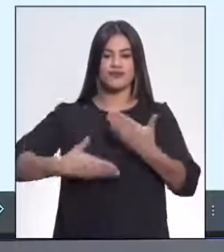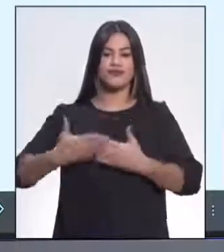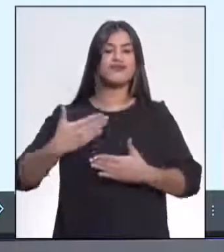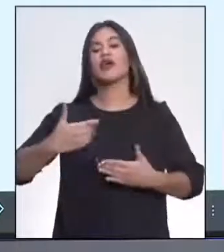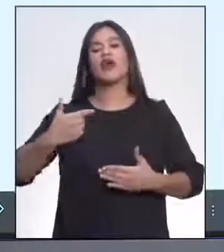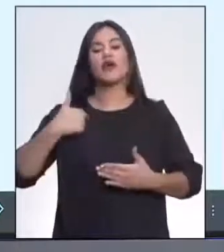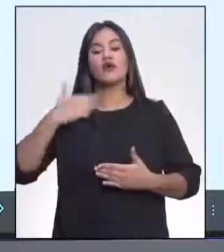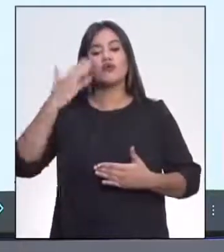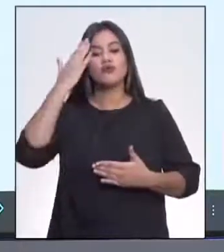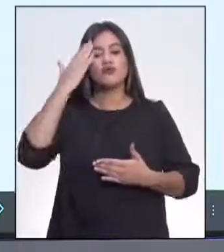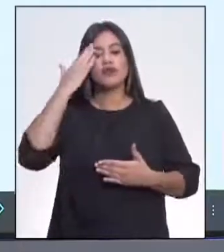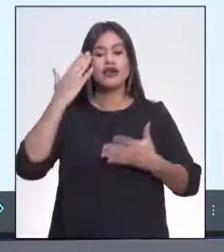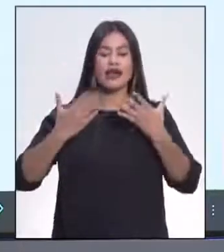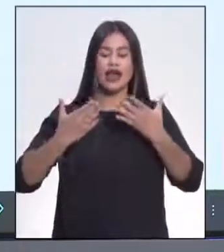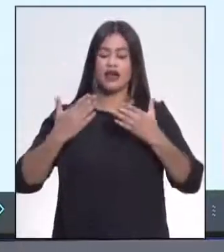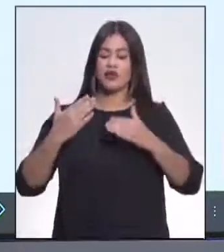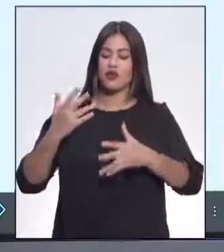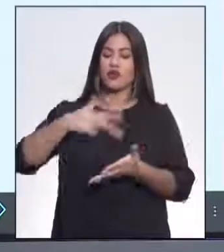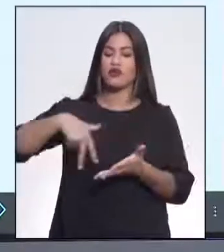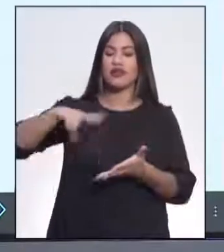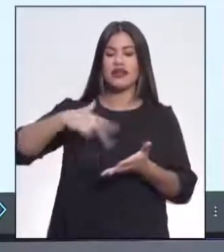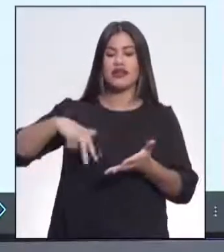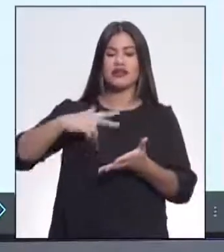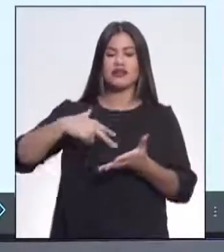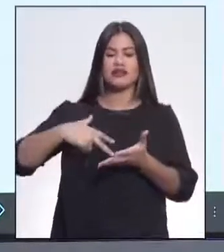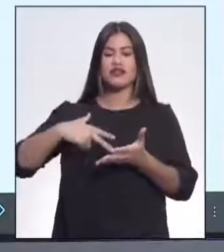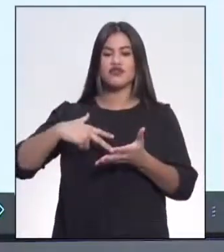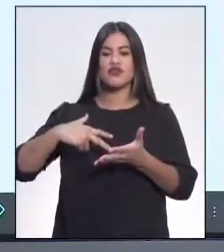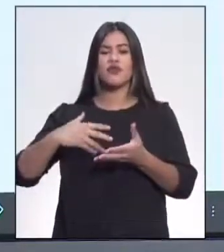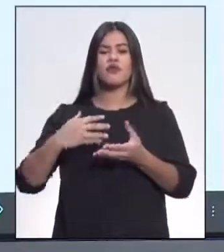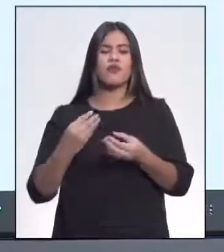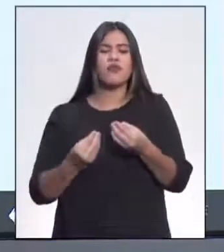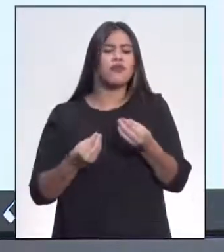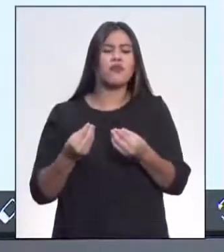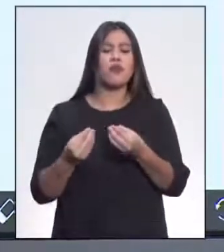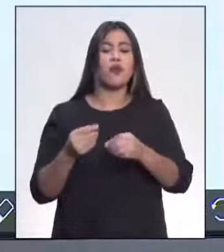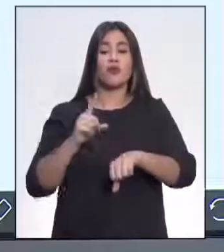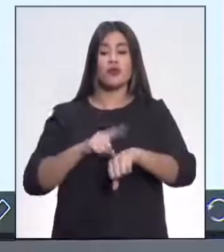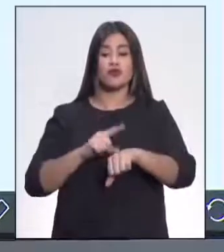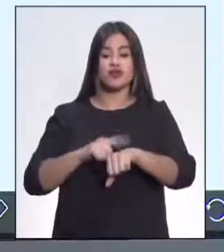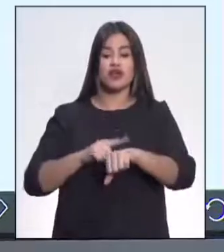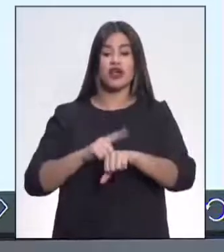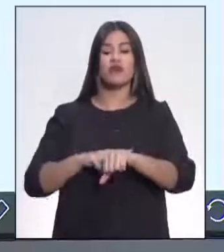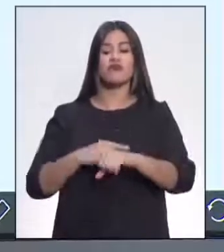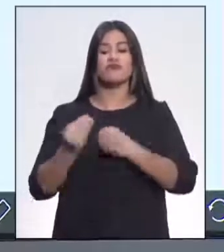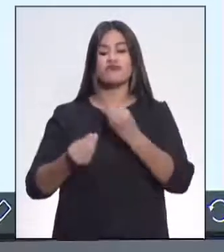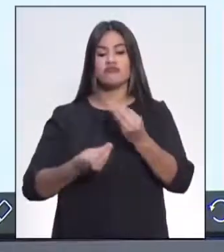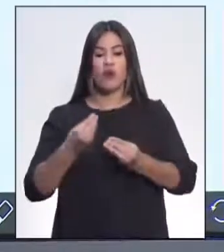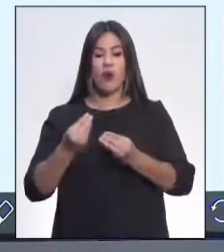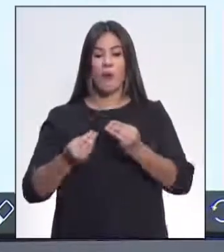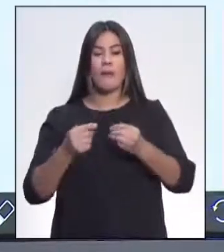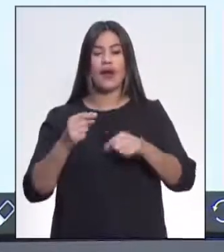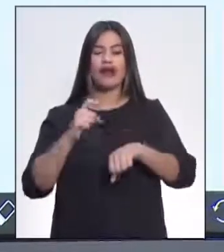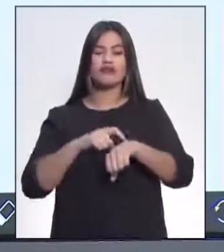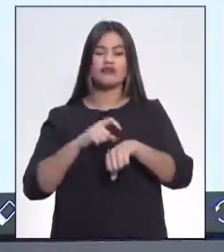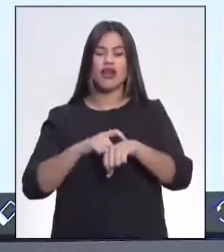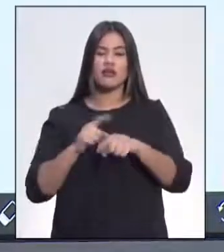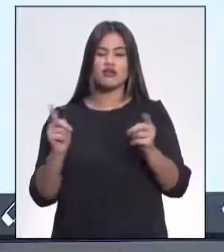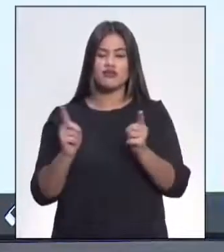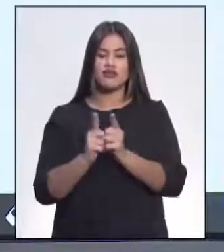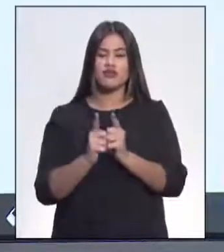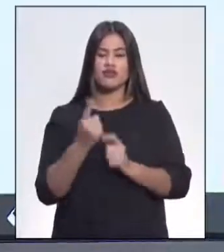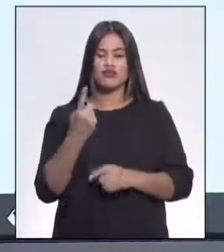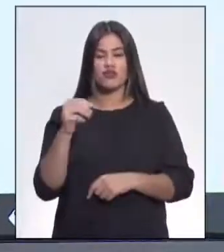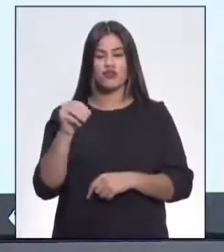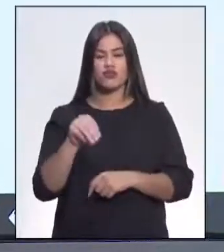em quais níveis os dançarinos do ukulele estavam dançando e qual o tempo da dança. Mas dessa vez eu vou deixar um tempinho mais curto, 1